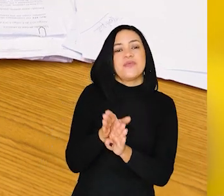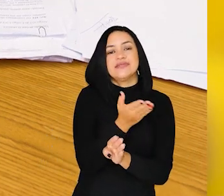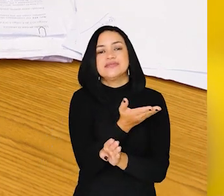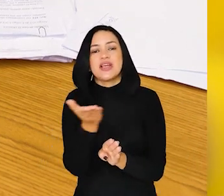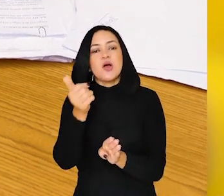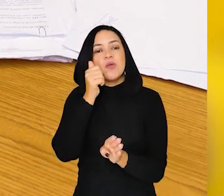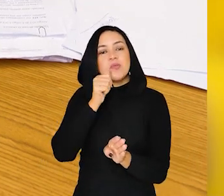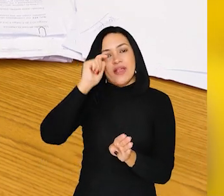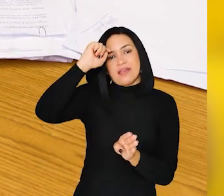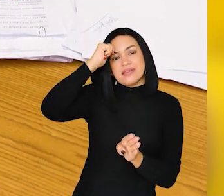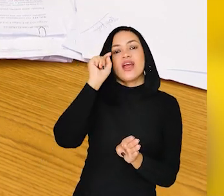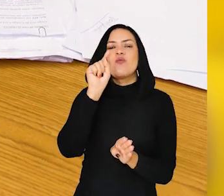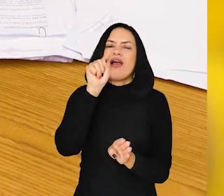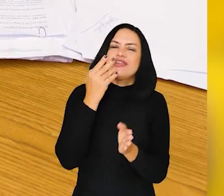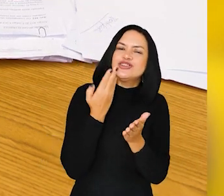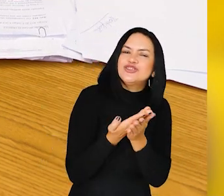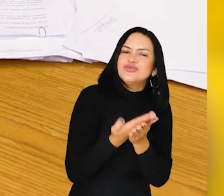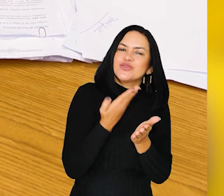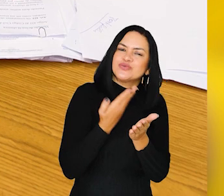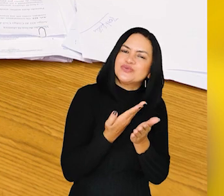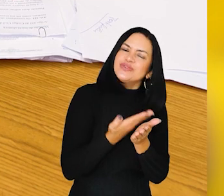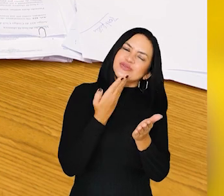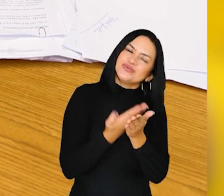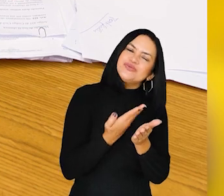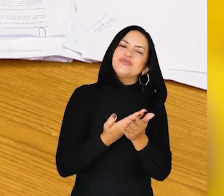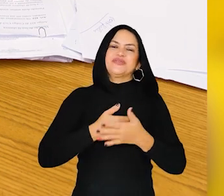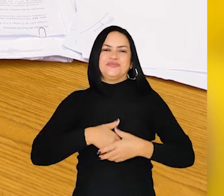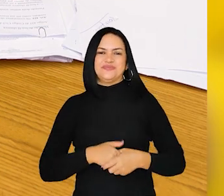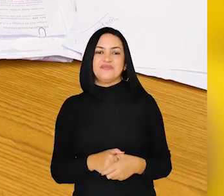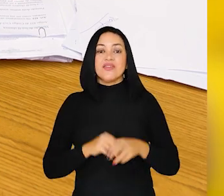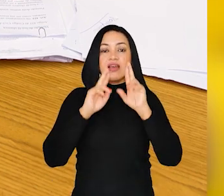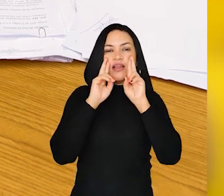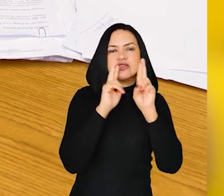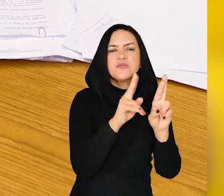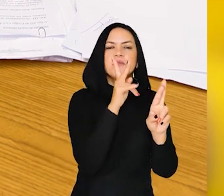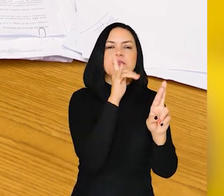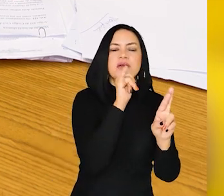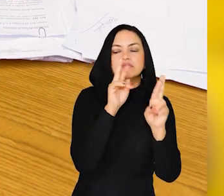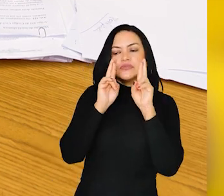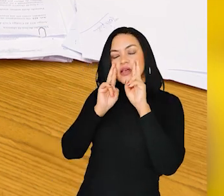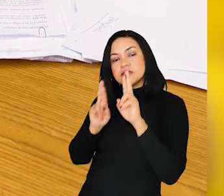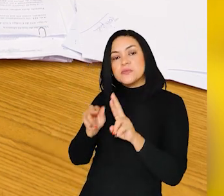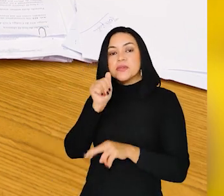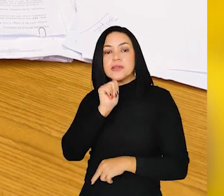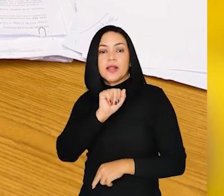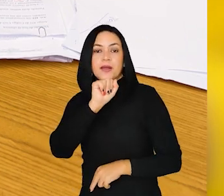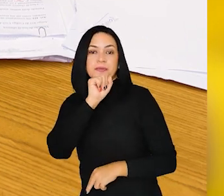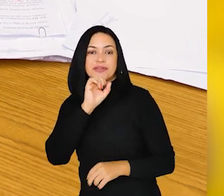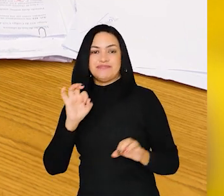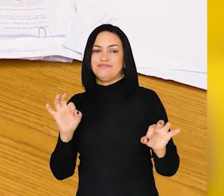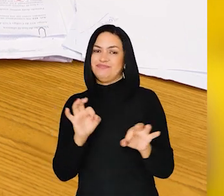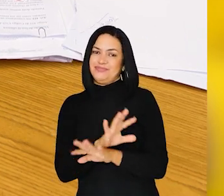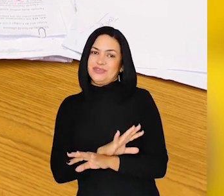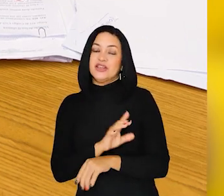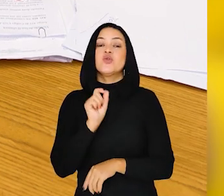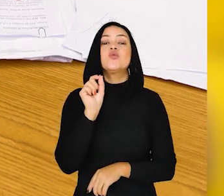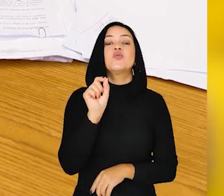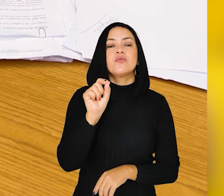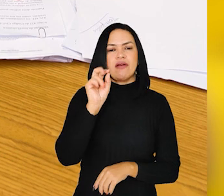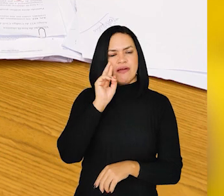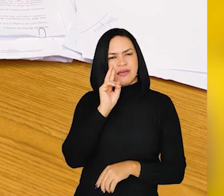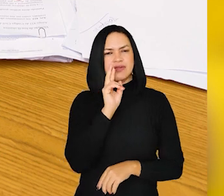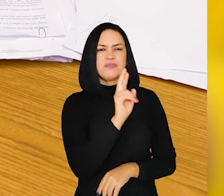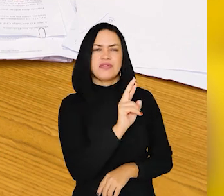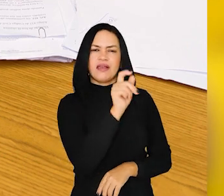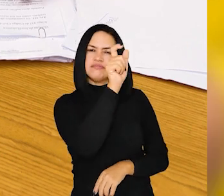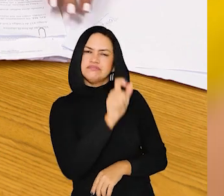as mulheres negras é estudar, estudar, estudar. Respeitar seus pais, respeitar as suas mães, respeitar